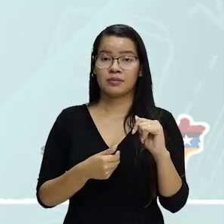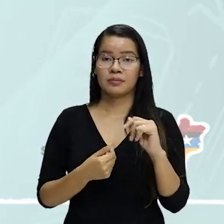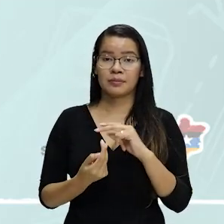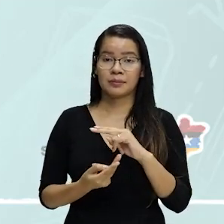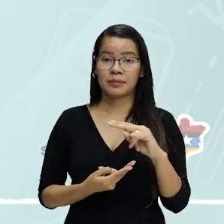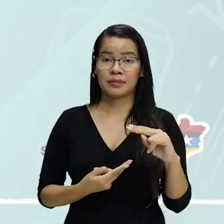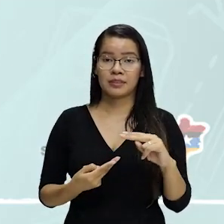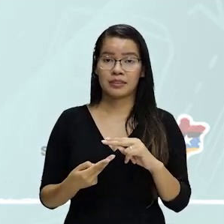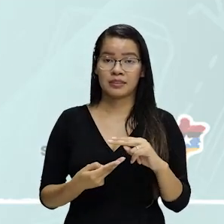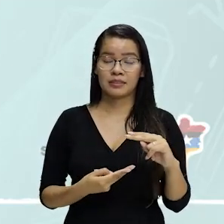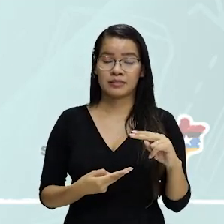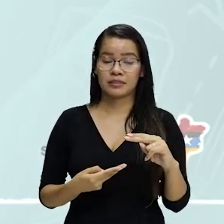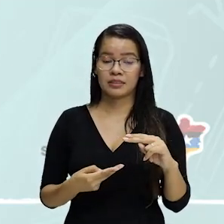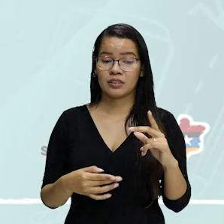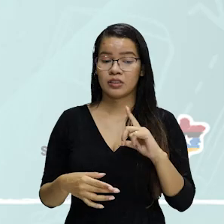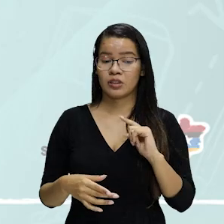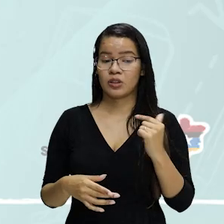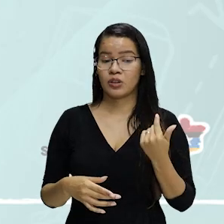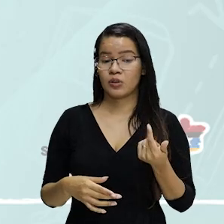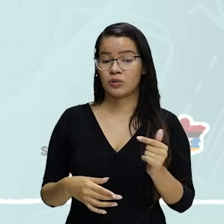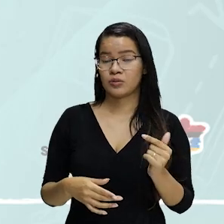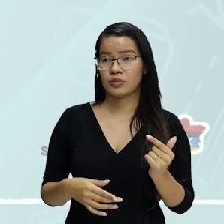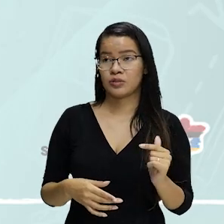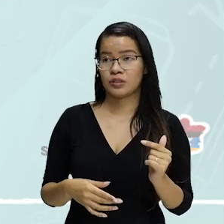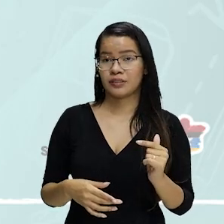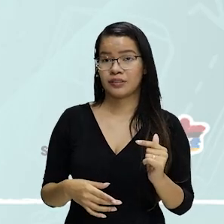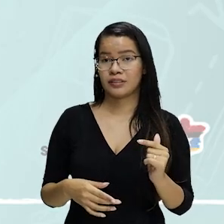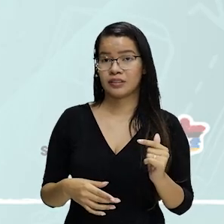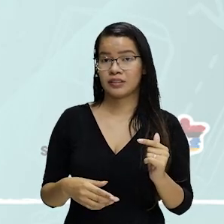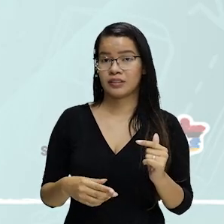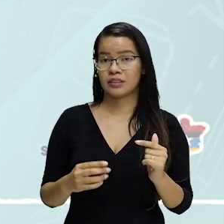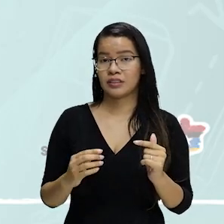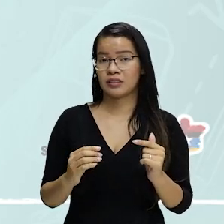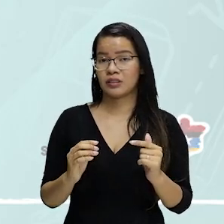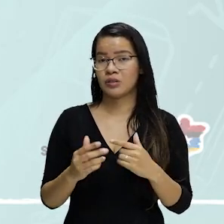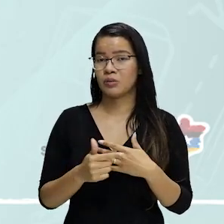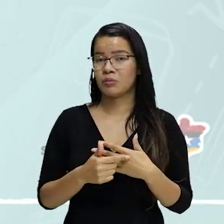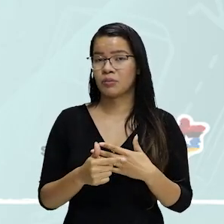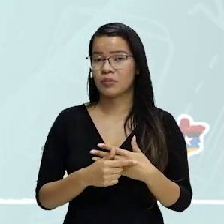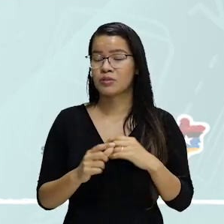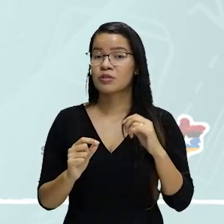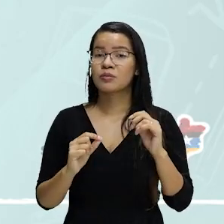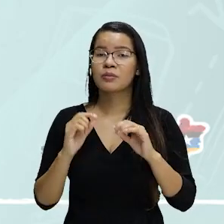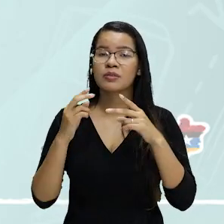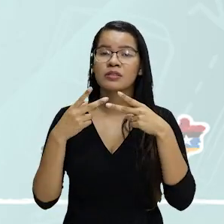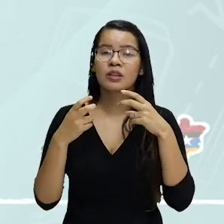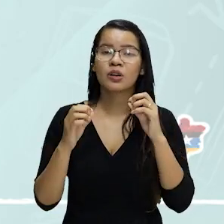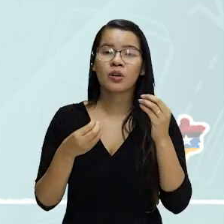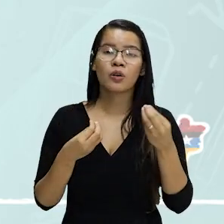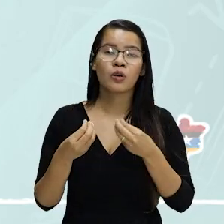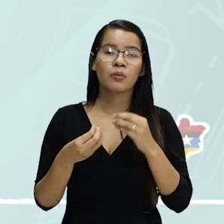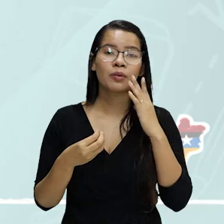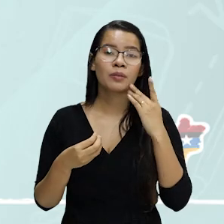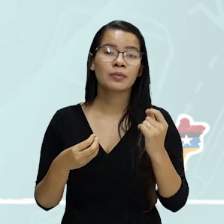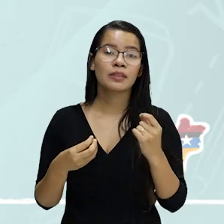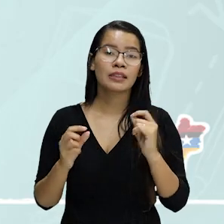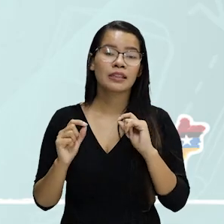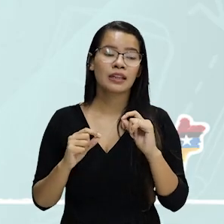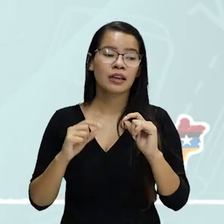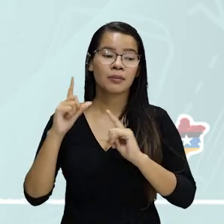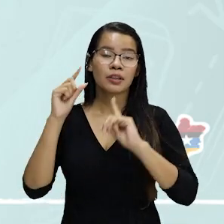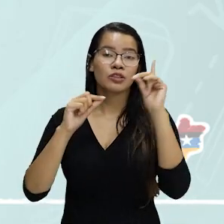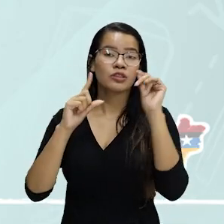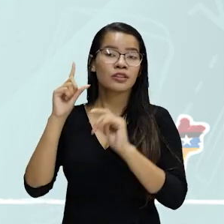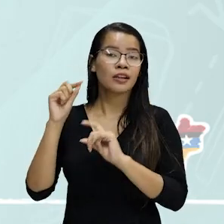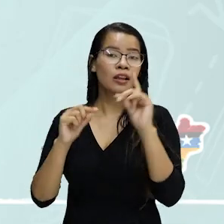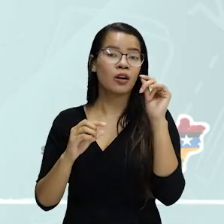Certo? Não tinha instrumento de observação. Como é que eles sabiam que era uma estrela ou que era um planeta? Né?